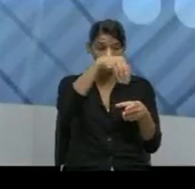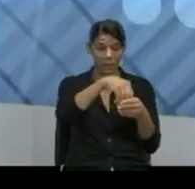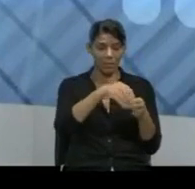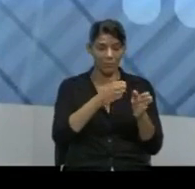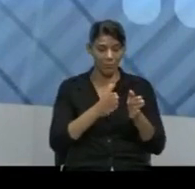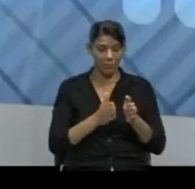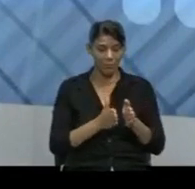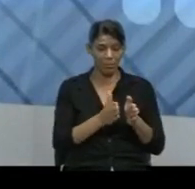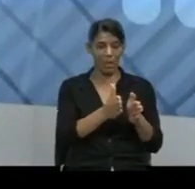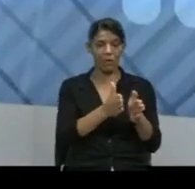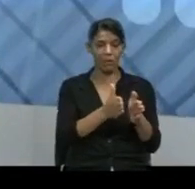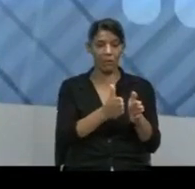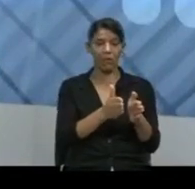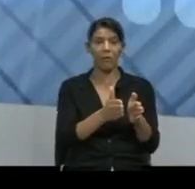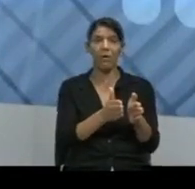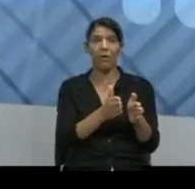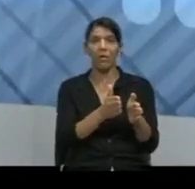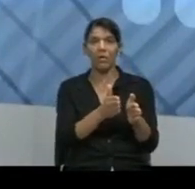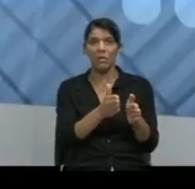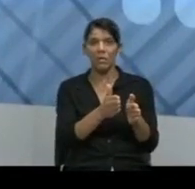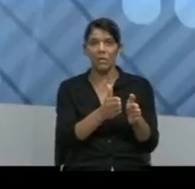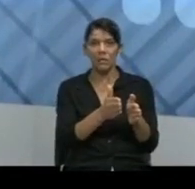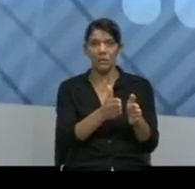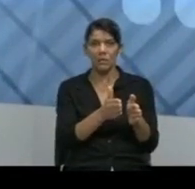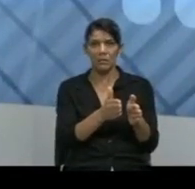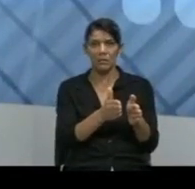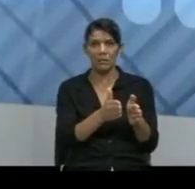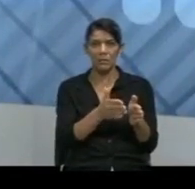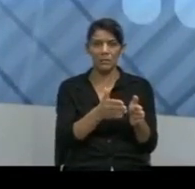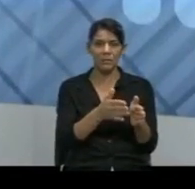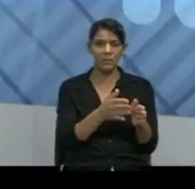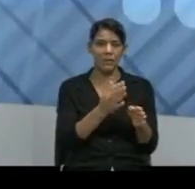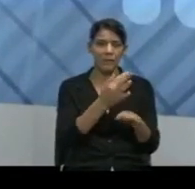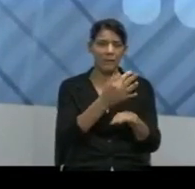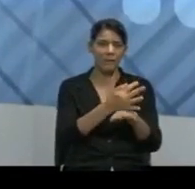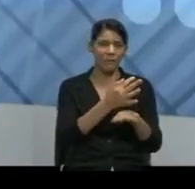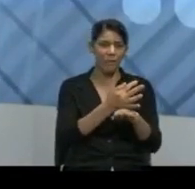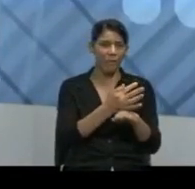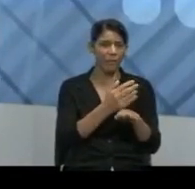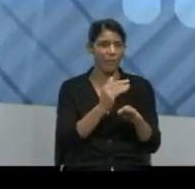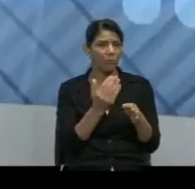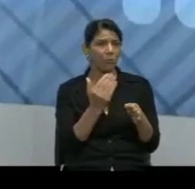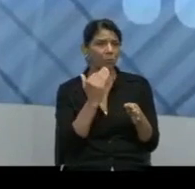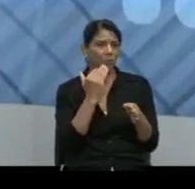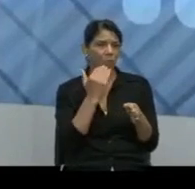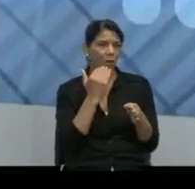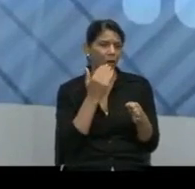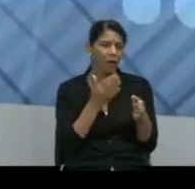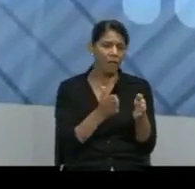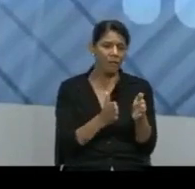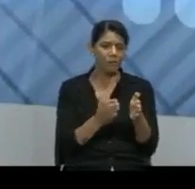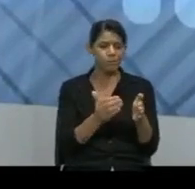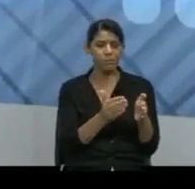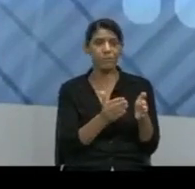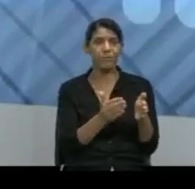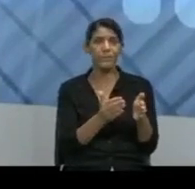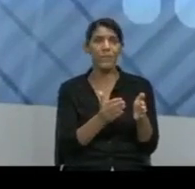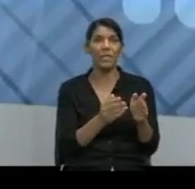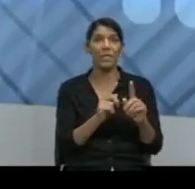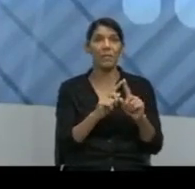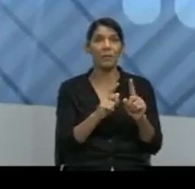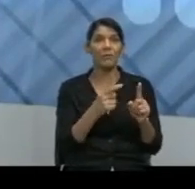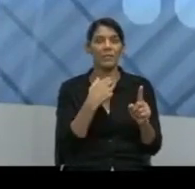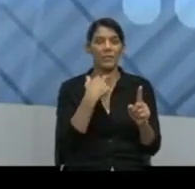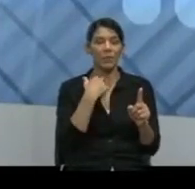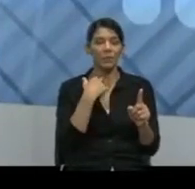caixaria. Caso a armadura ela vai ficar um pouco torta, normal, tá? Em obras assim é comum. Só que